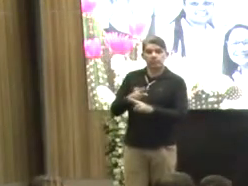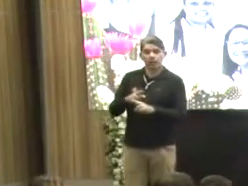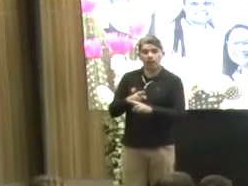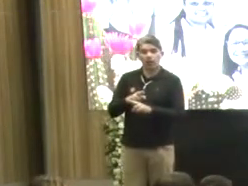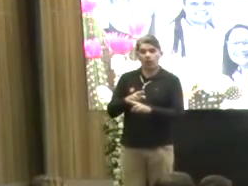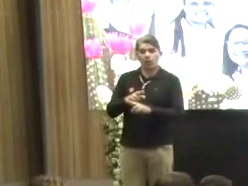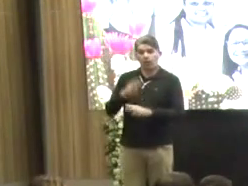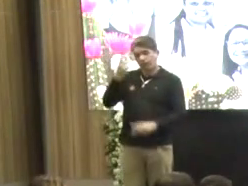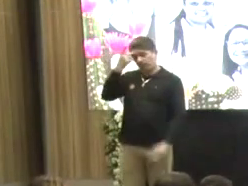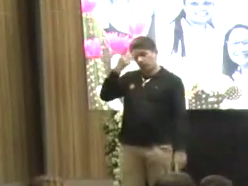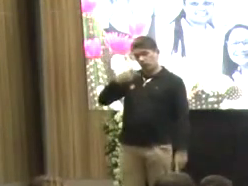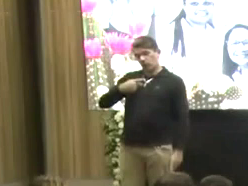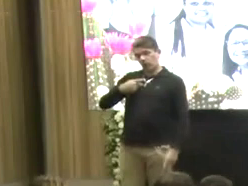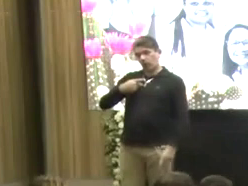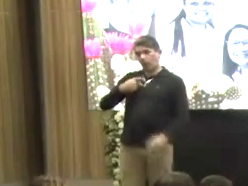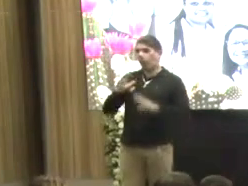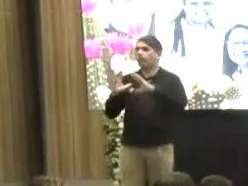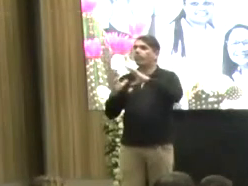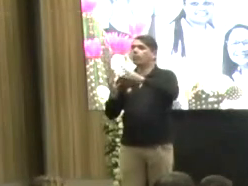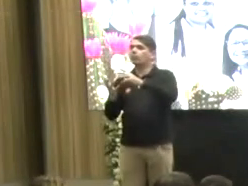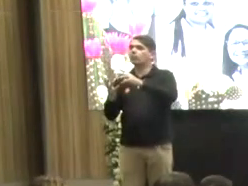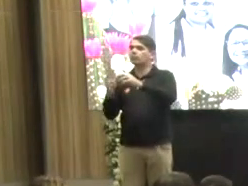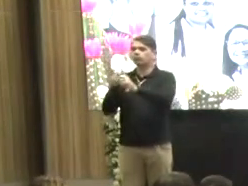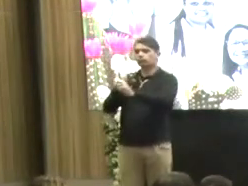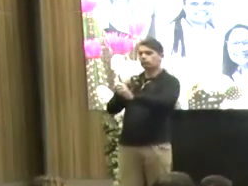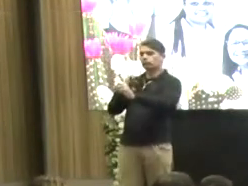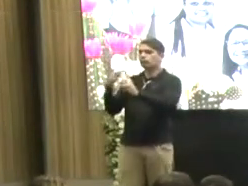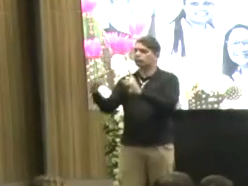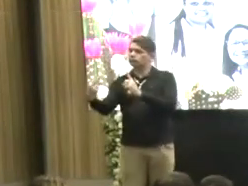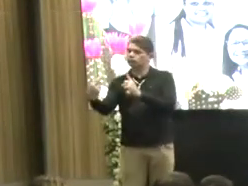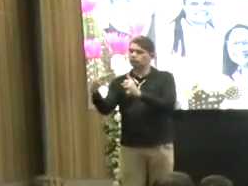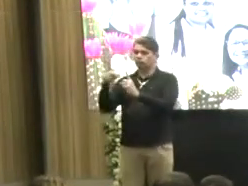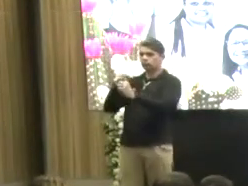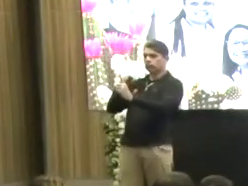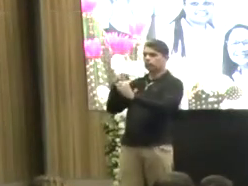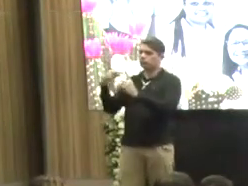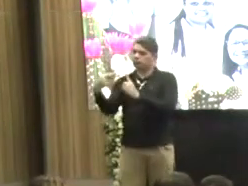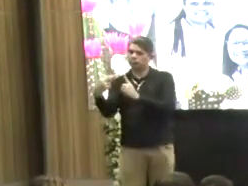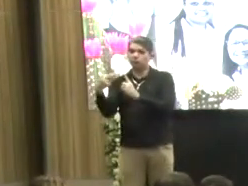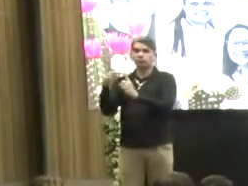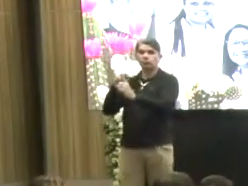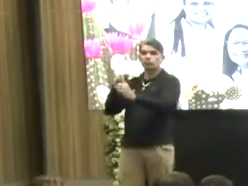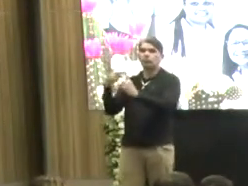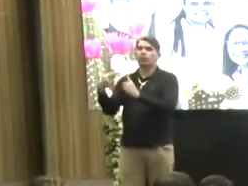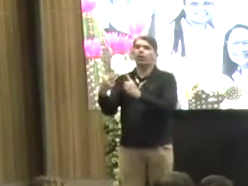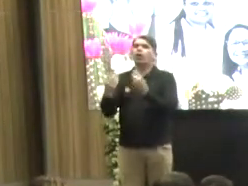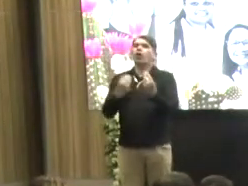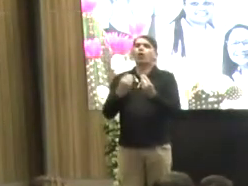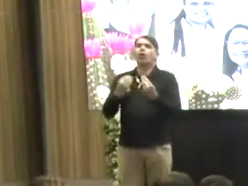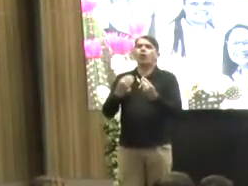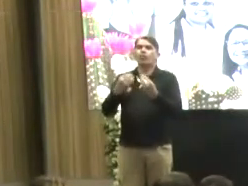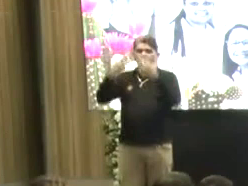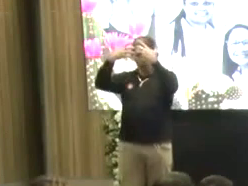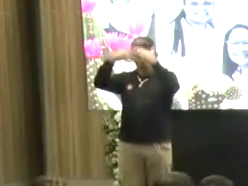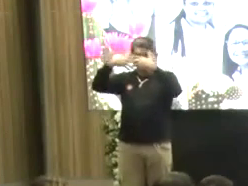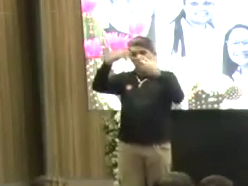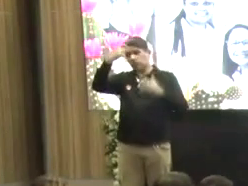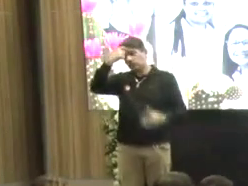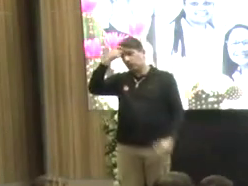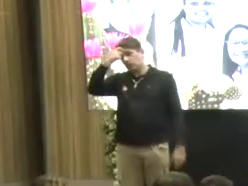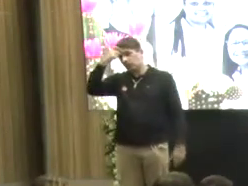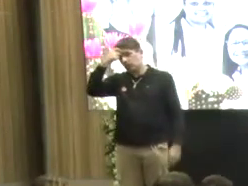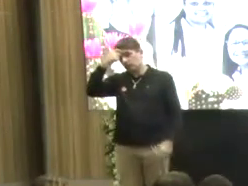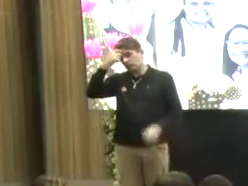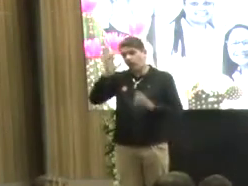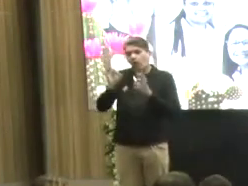mundo. É o prisma do meu corpo tornando-se consciente cada vez mais e operando na minha travessia com este